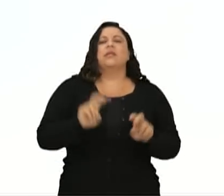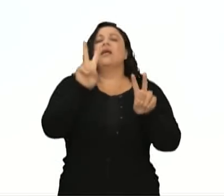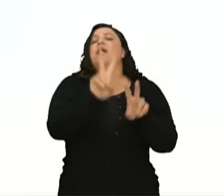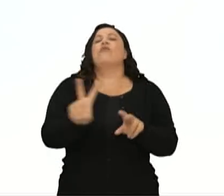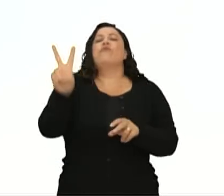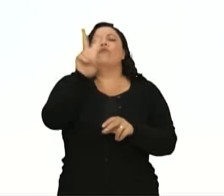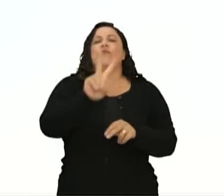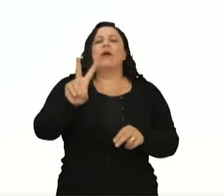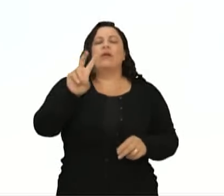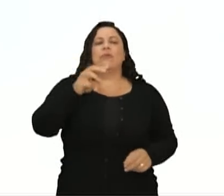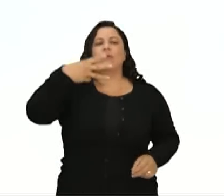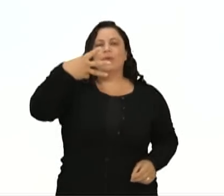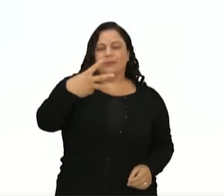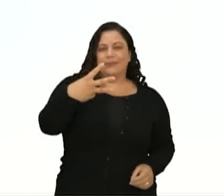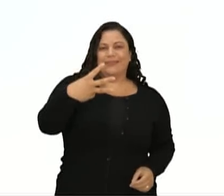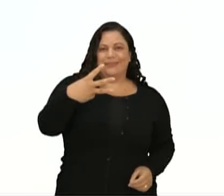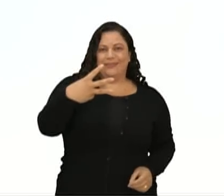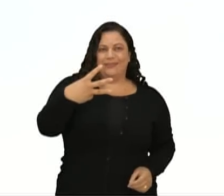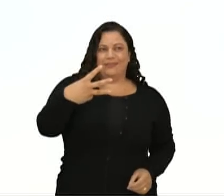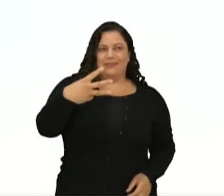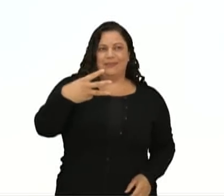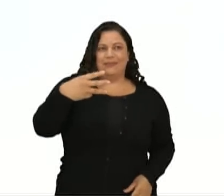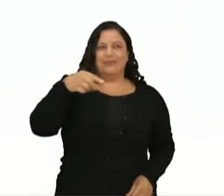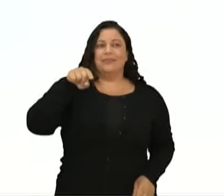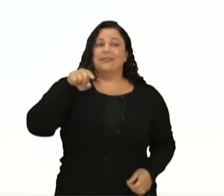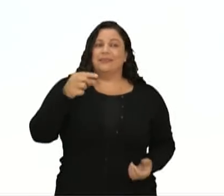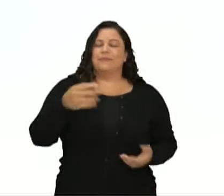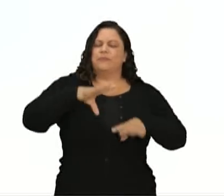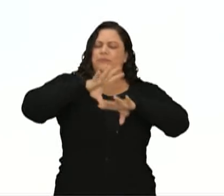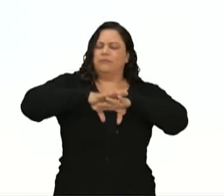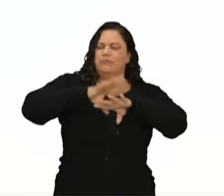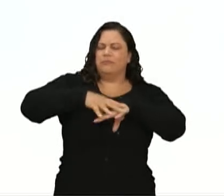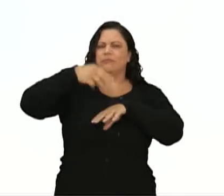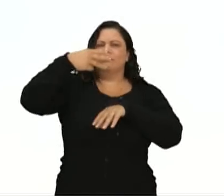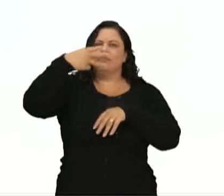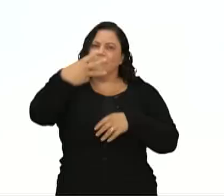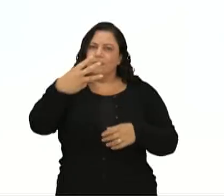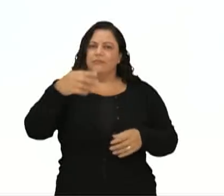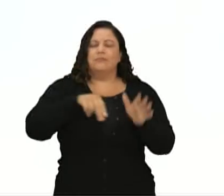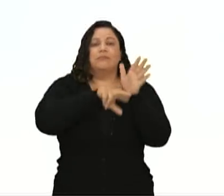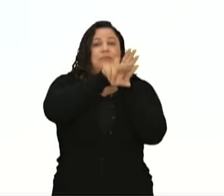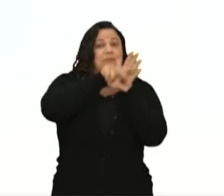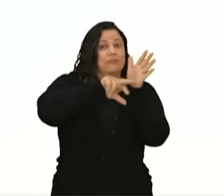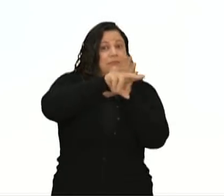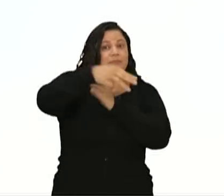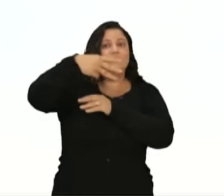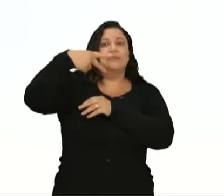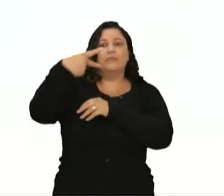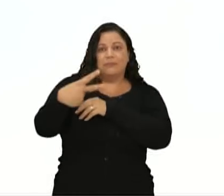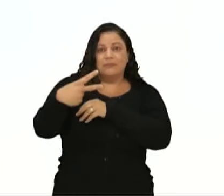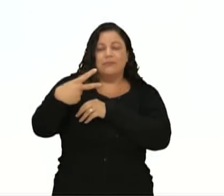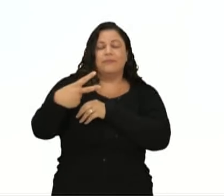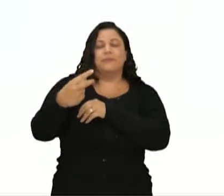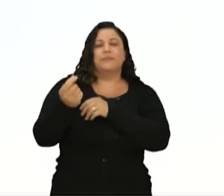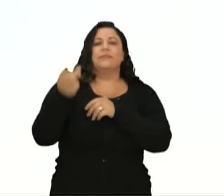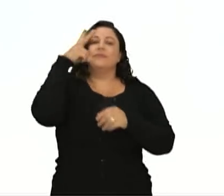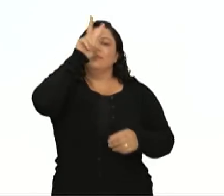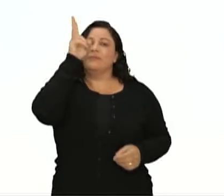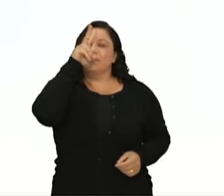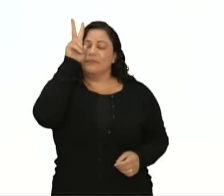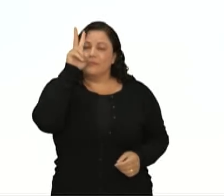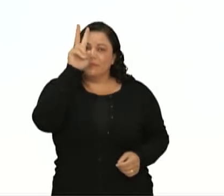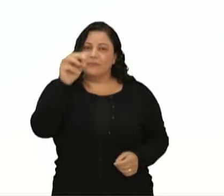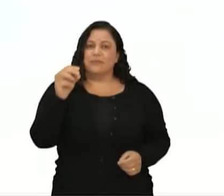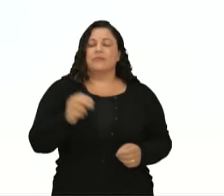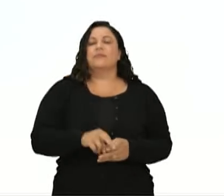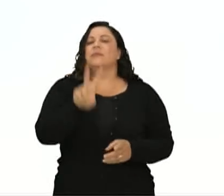então, português tinha peso 3, matemática tinha peso 3, biologia tinha peso 2 e história tinha